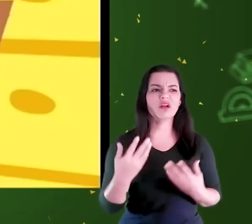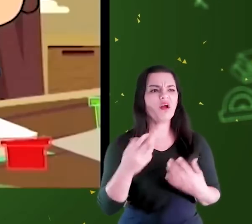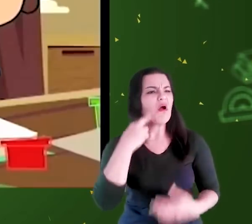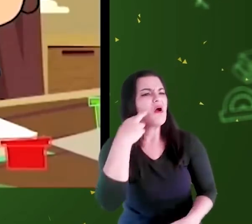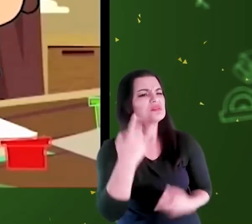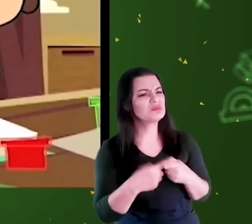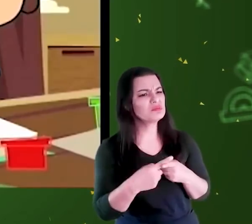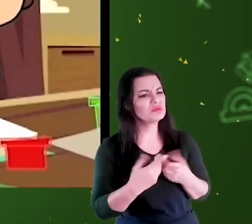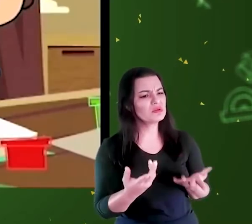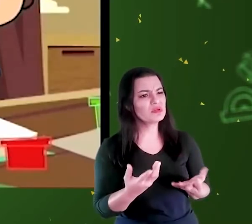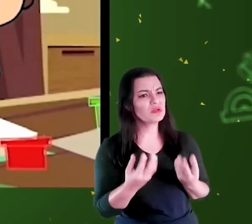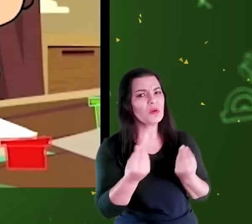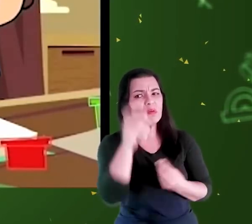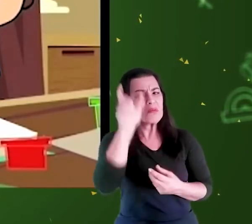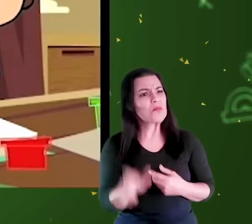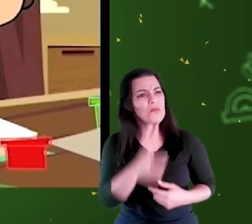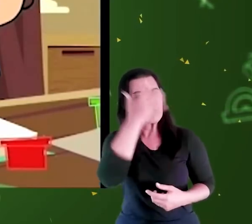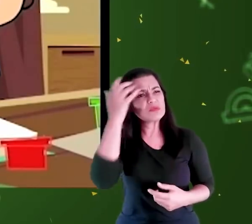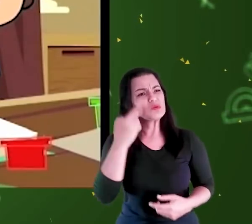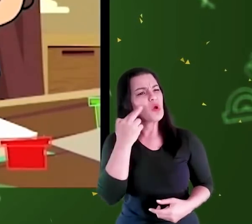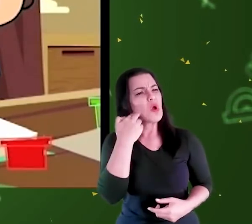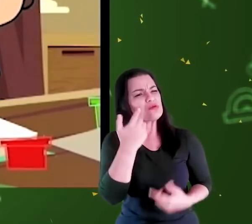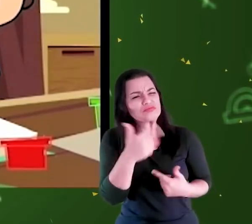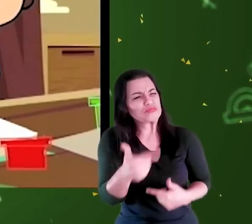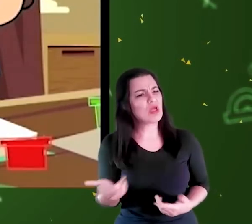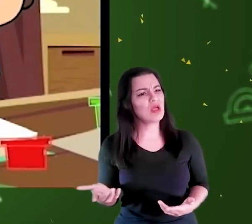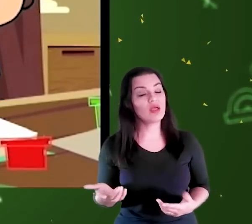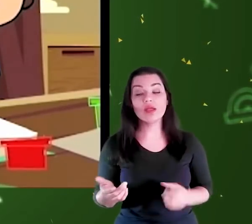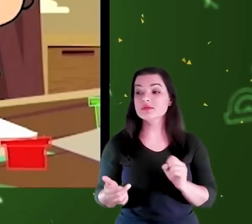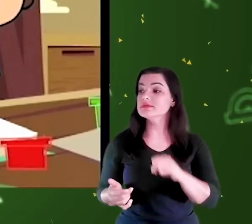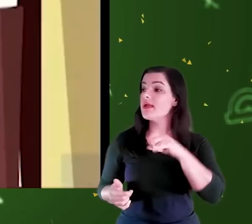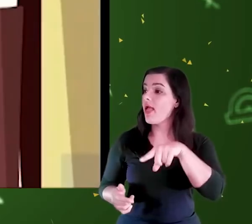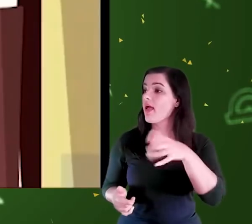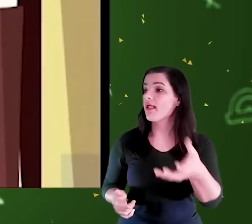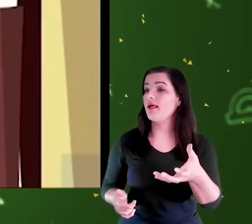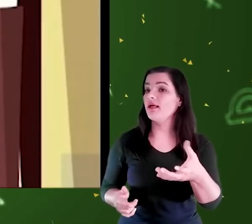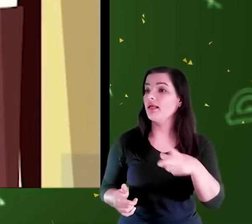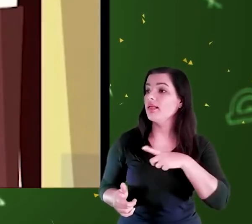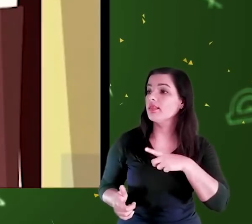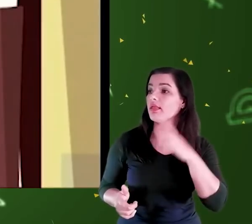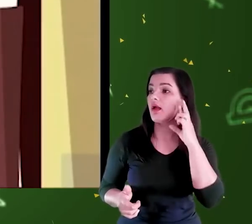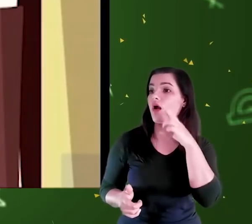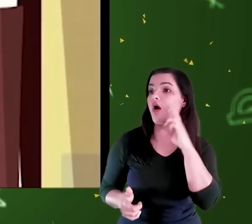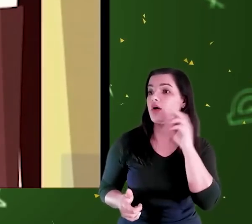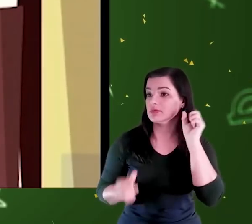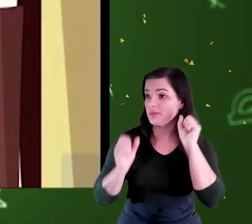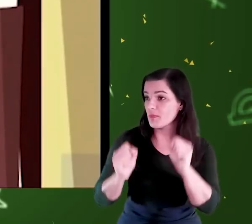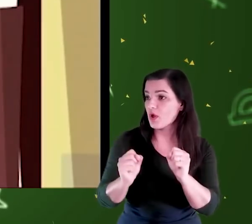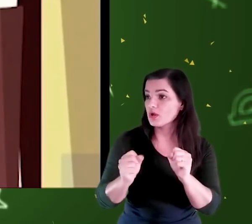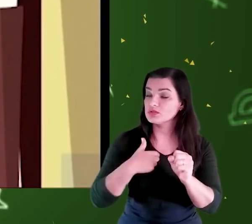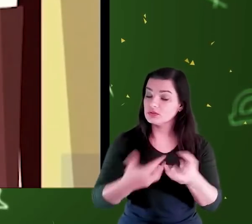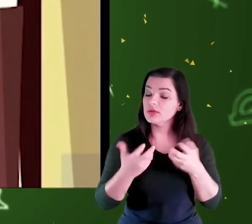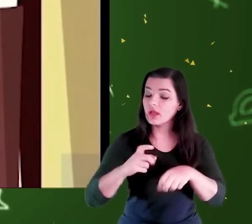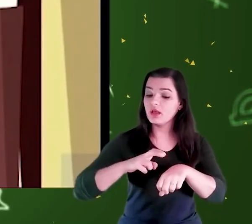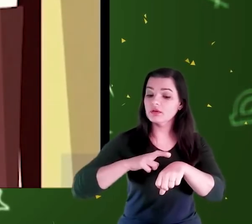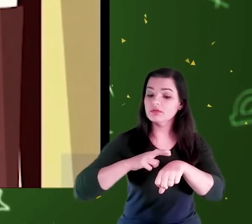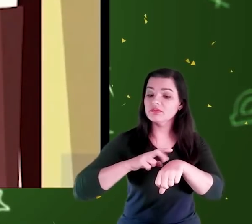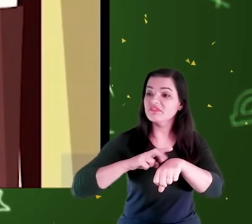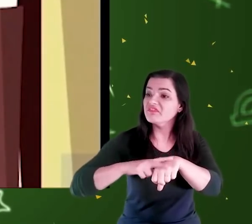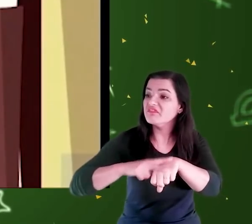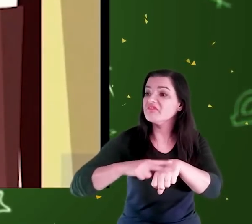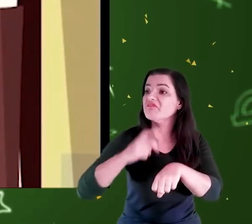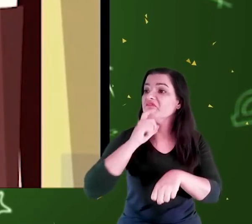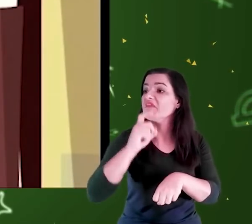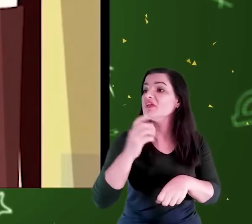rosa? Se ela se pintar de rosa, eu quero me pintar de verde. Gente, peraí. Essa brincadeira tá virando uma